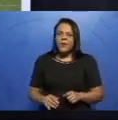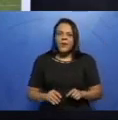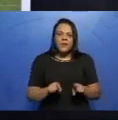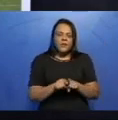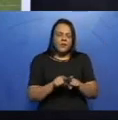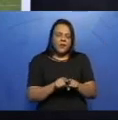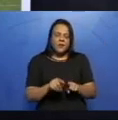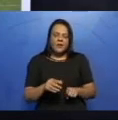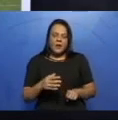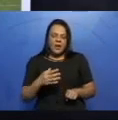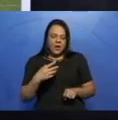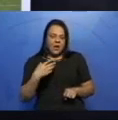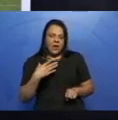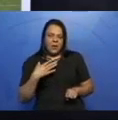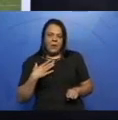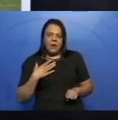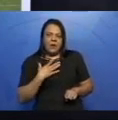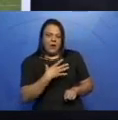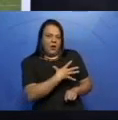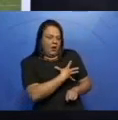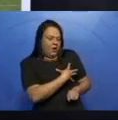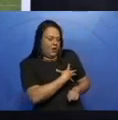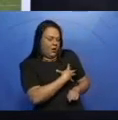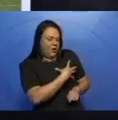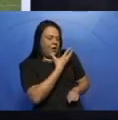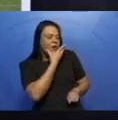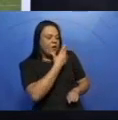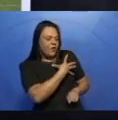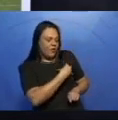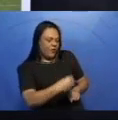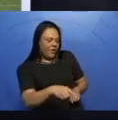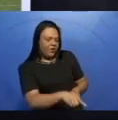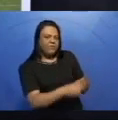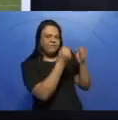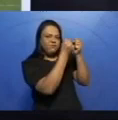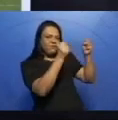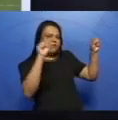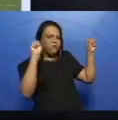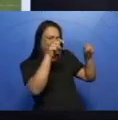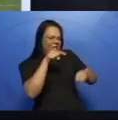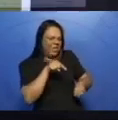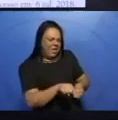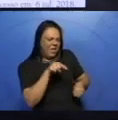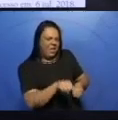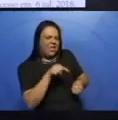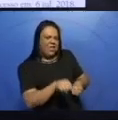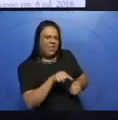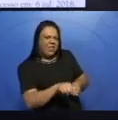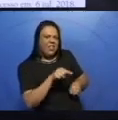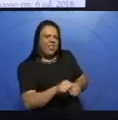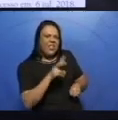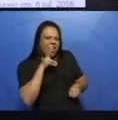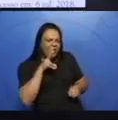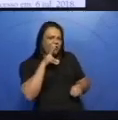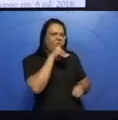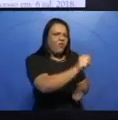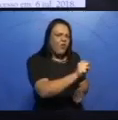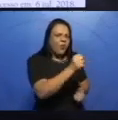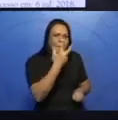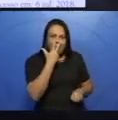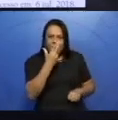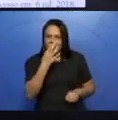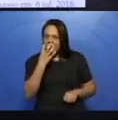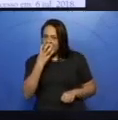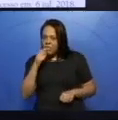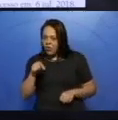para cachorro. Então, quando nós usamos essa expressão, nós acentuamos e não atenuamos, chamamos atenção.